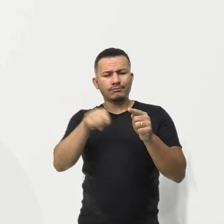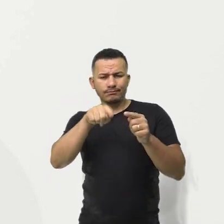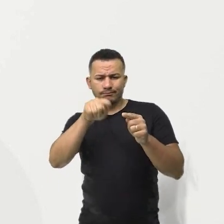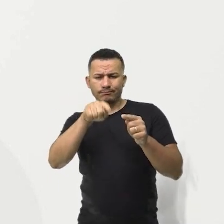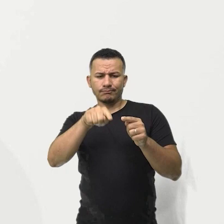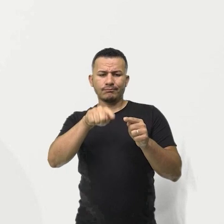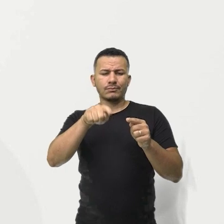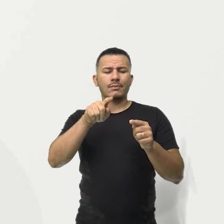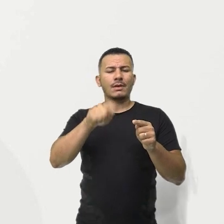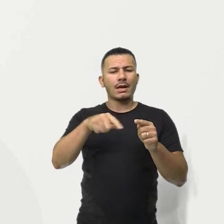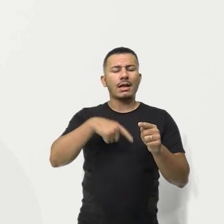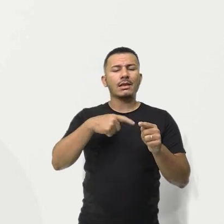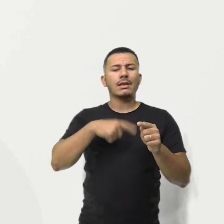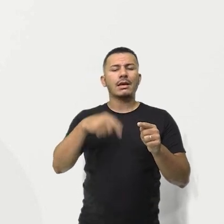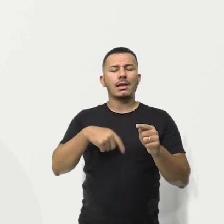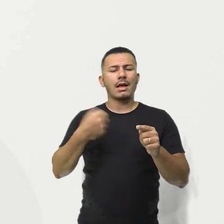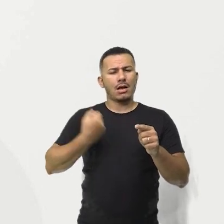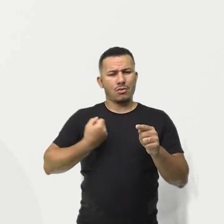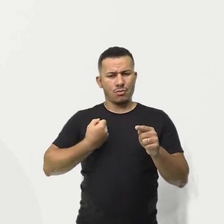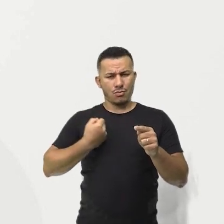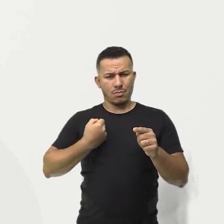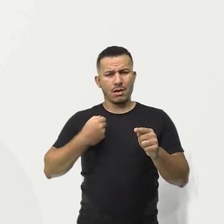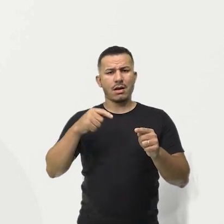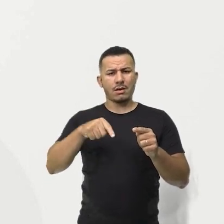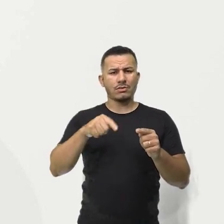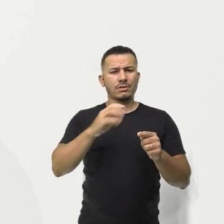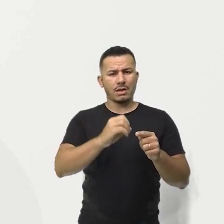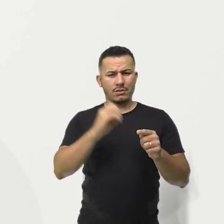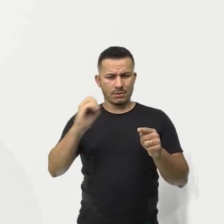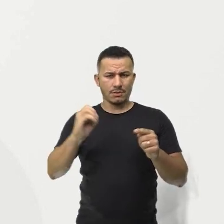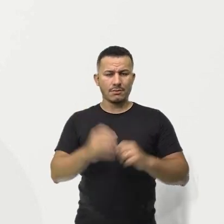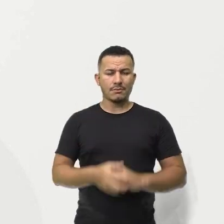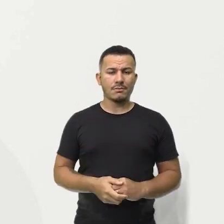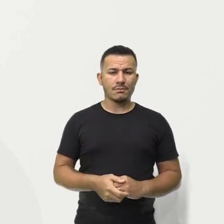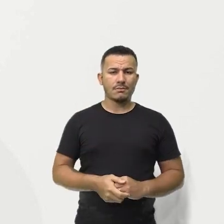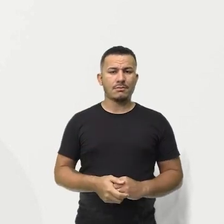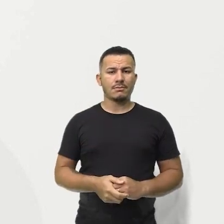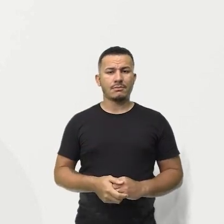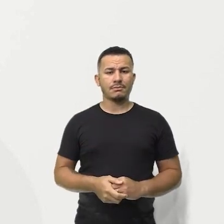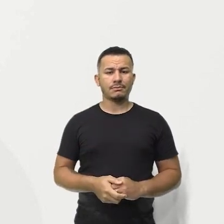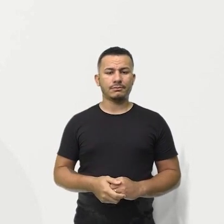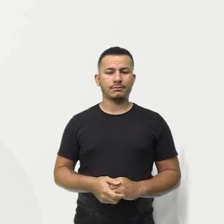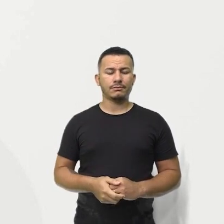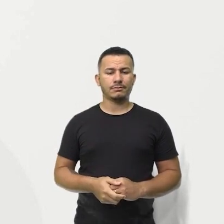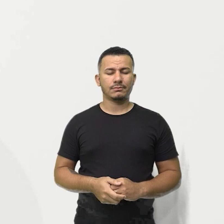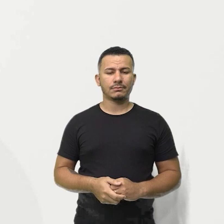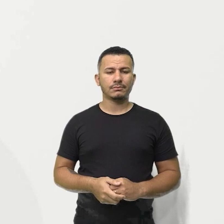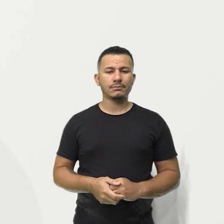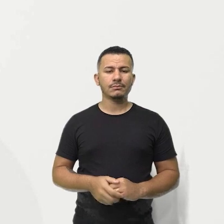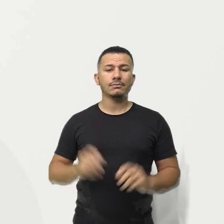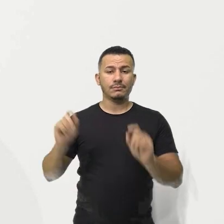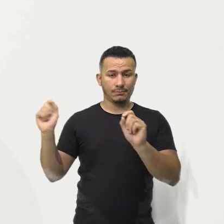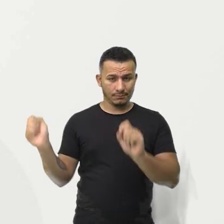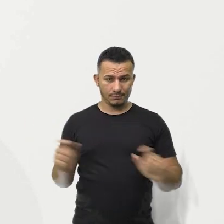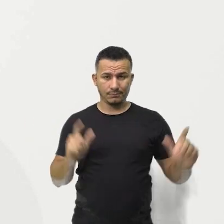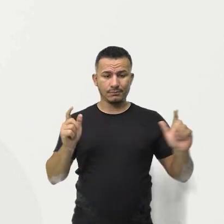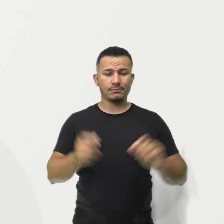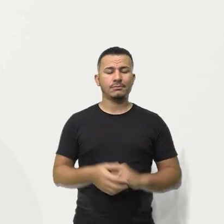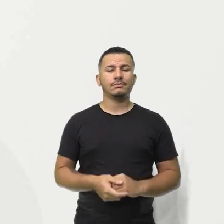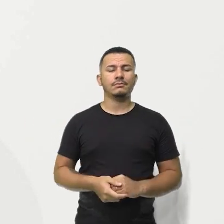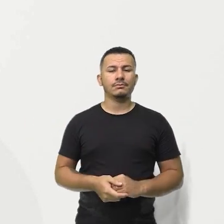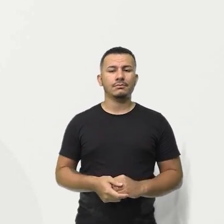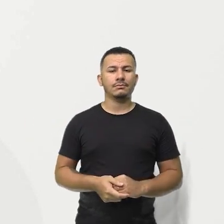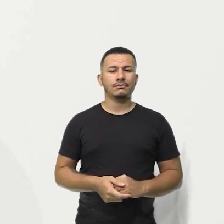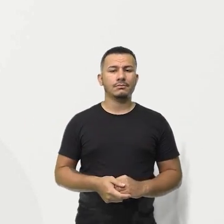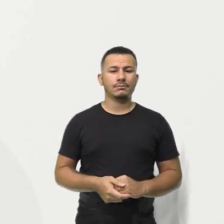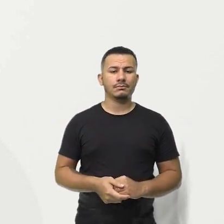dado por coordenadas, as suas coordenadas é 0, 0, tá legal? Acompanha coisas importantes aí no